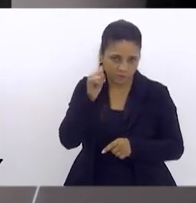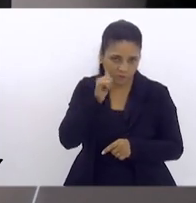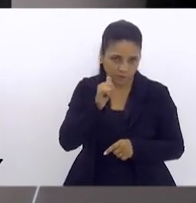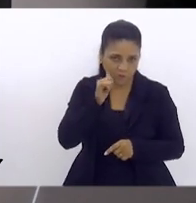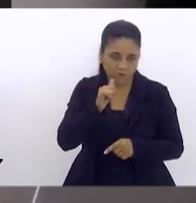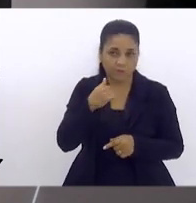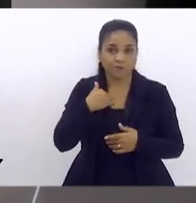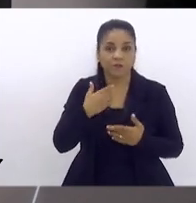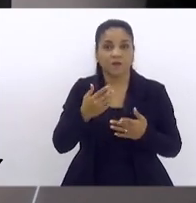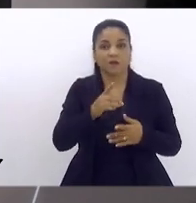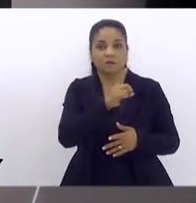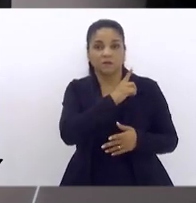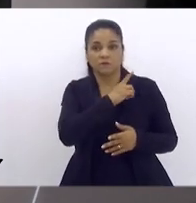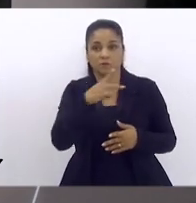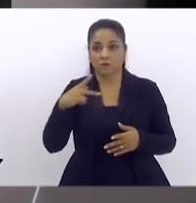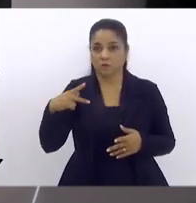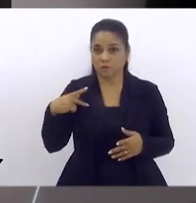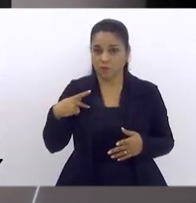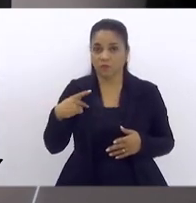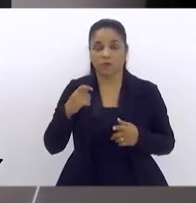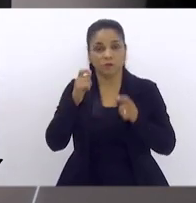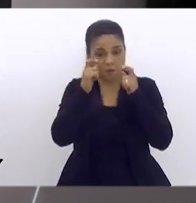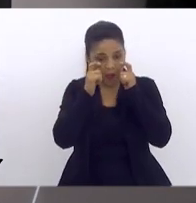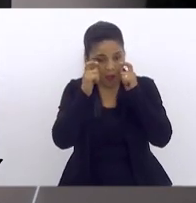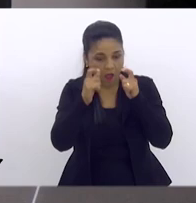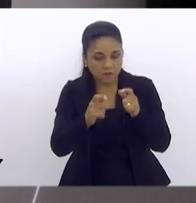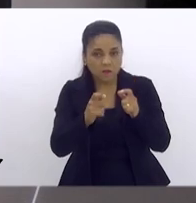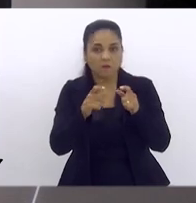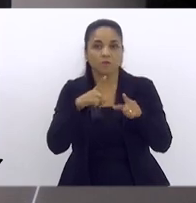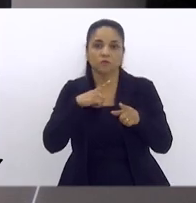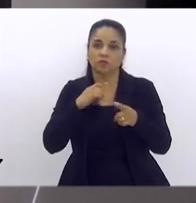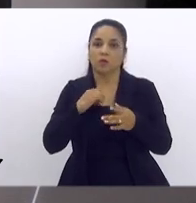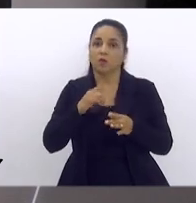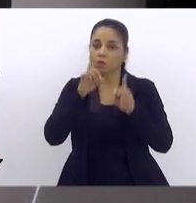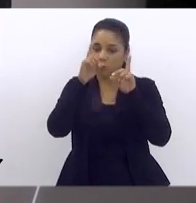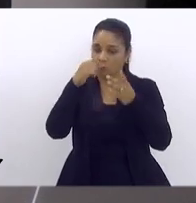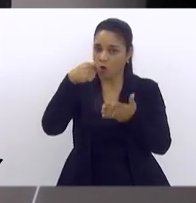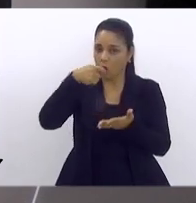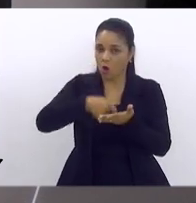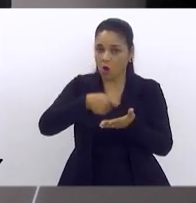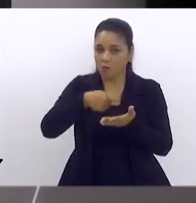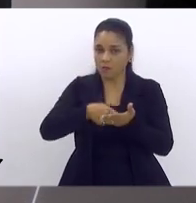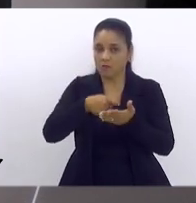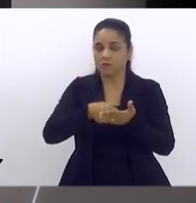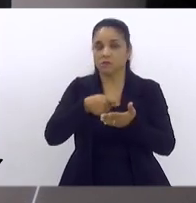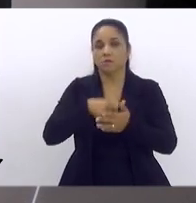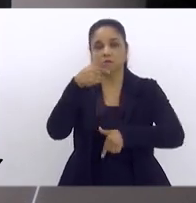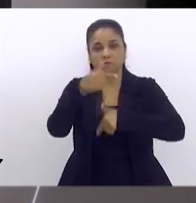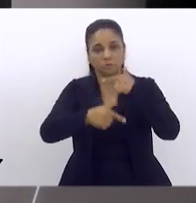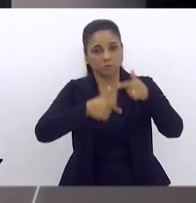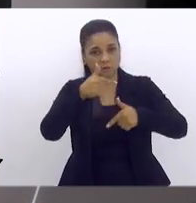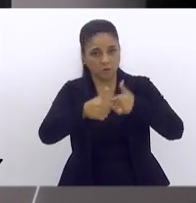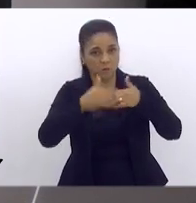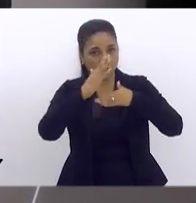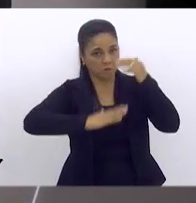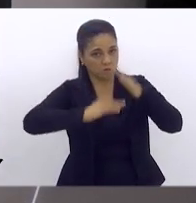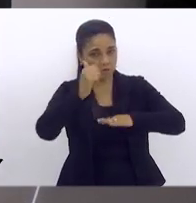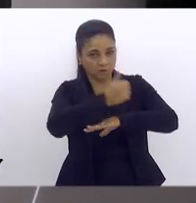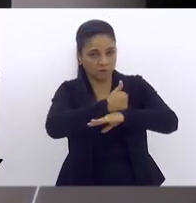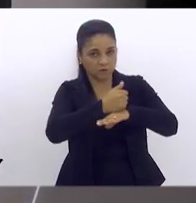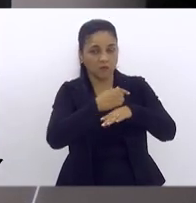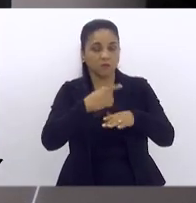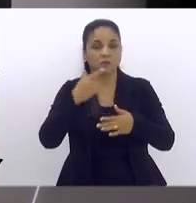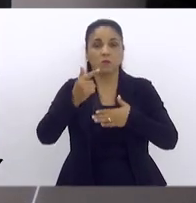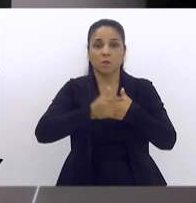na Defensoria a gente sempre tá atento a isso até porque a gente tem um dever constitucional e o nosso papel é também de defesa dos